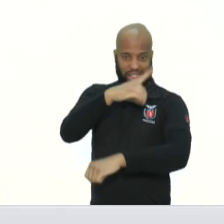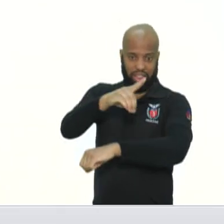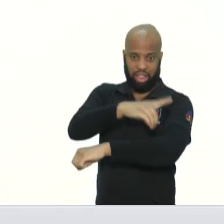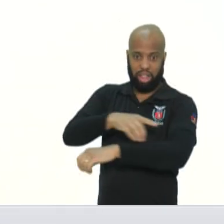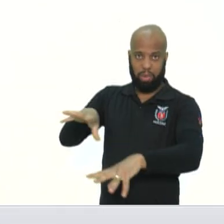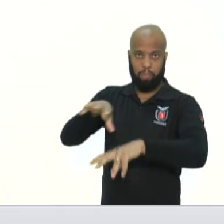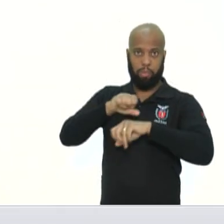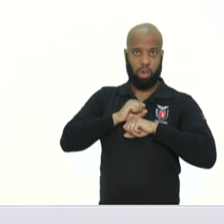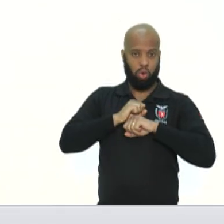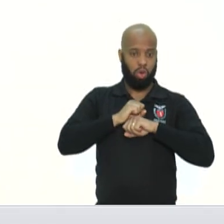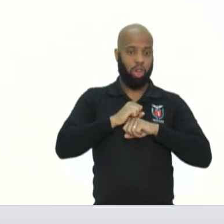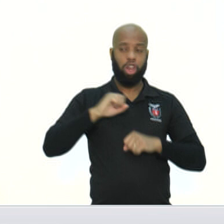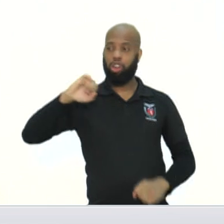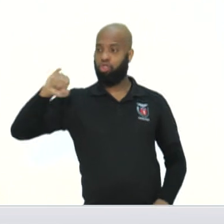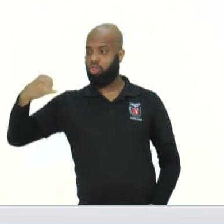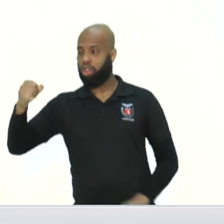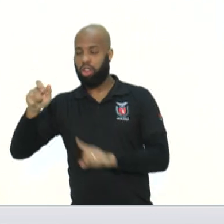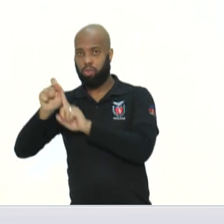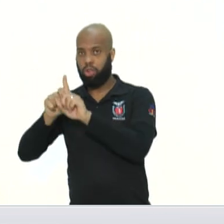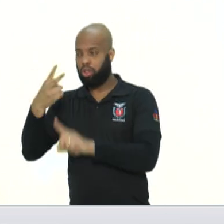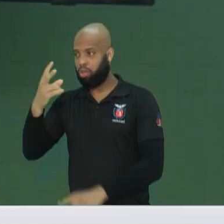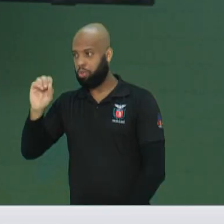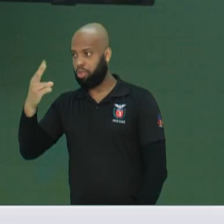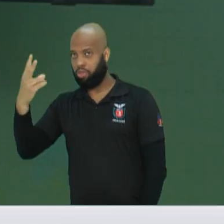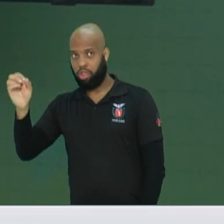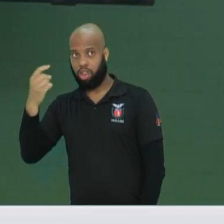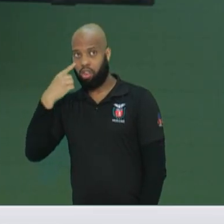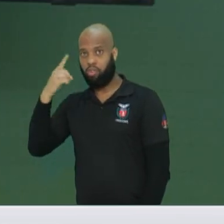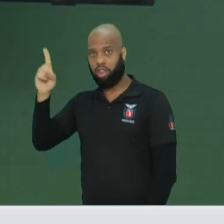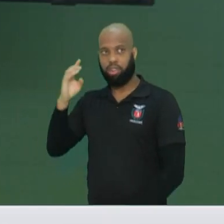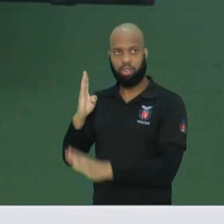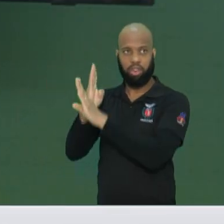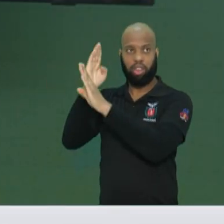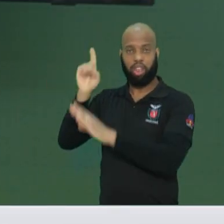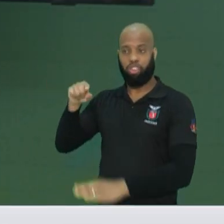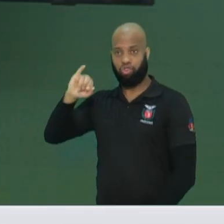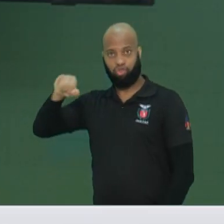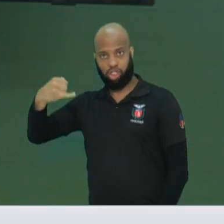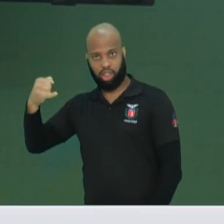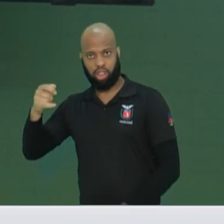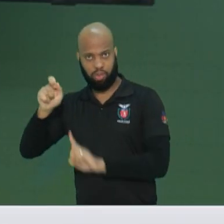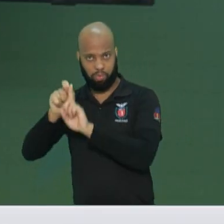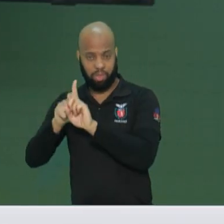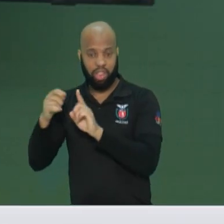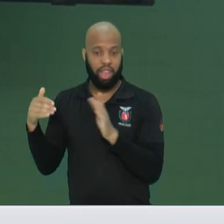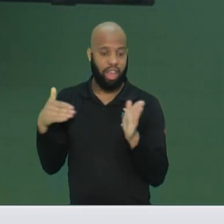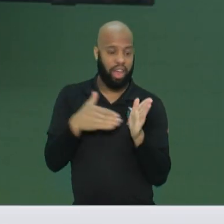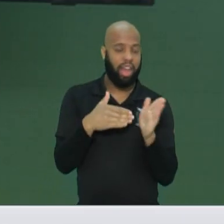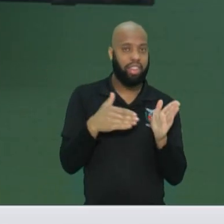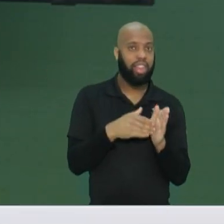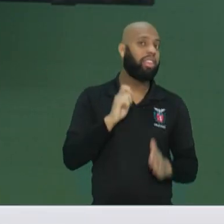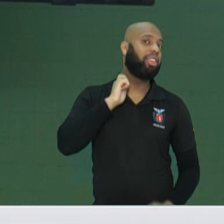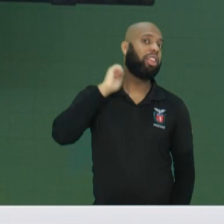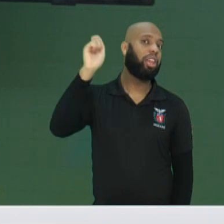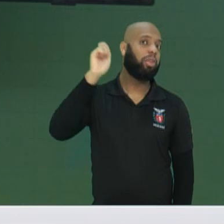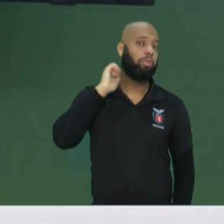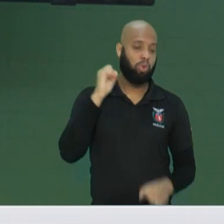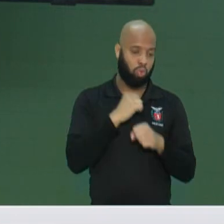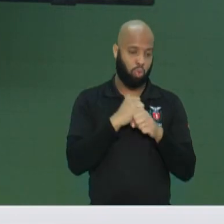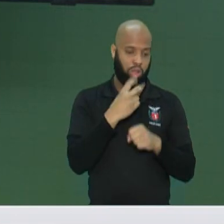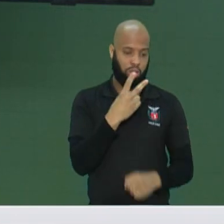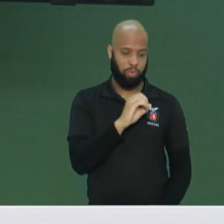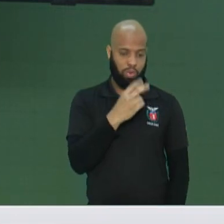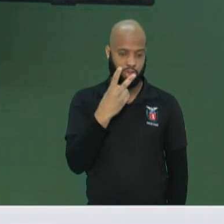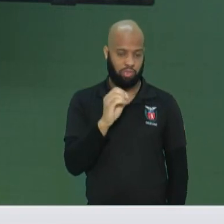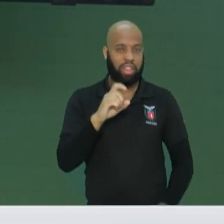entre janeiro de 2020, tá aqui ó, marcado 2020, é janeiro, até abril de